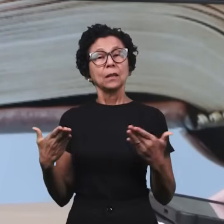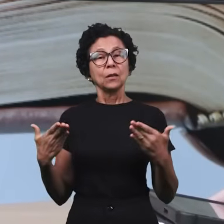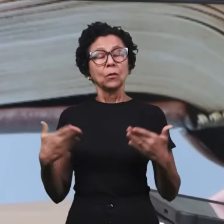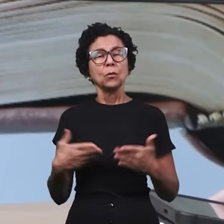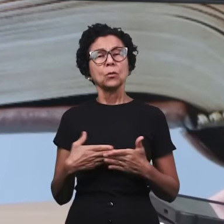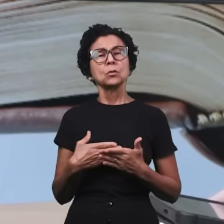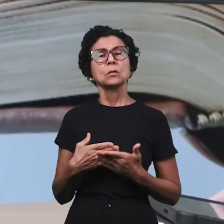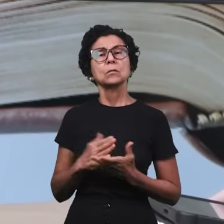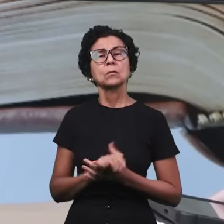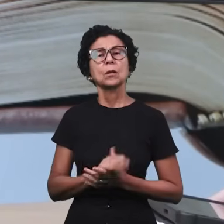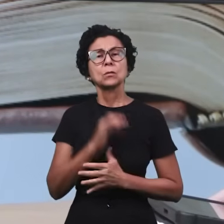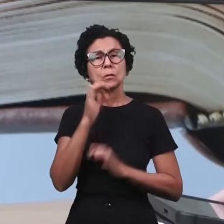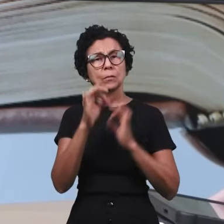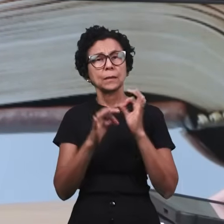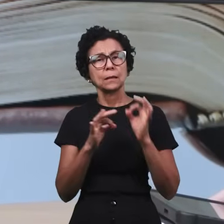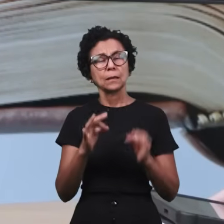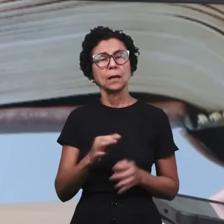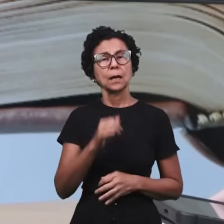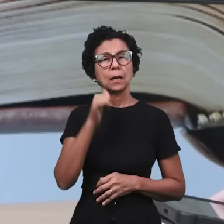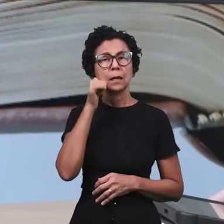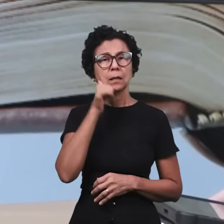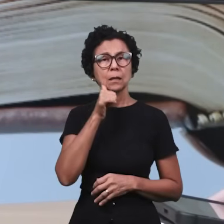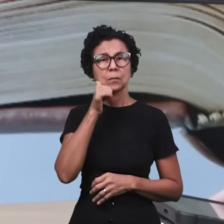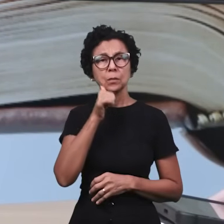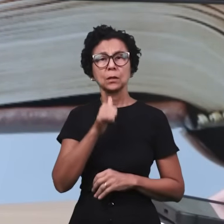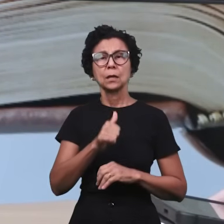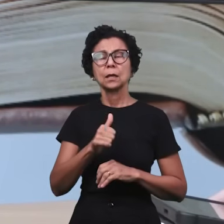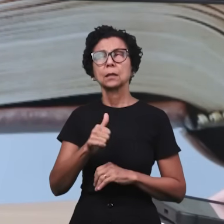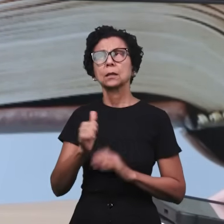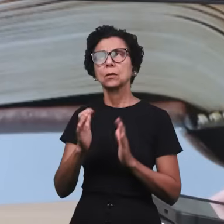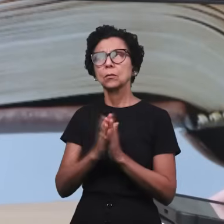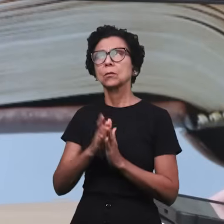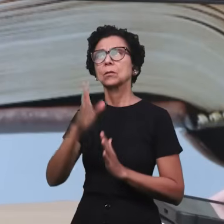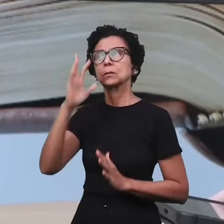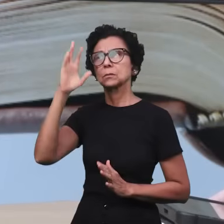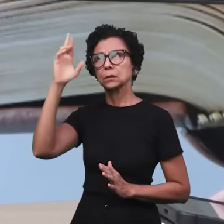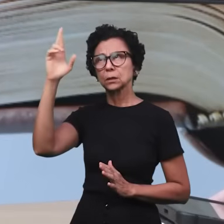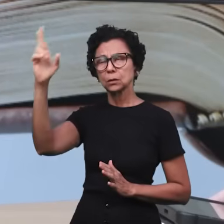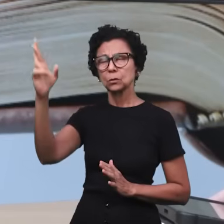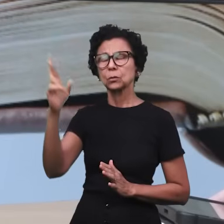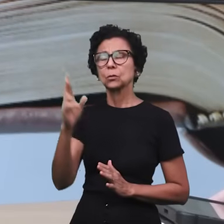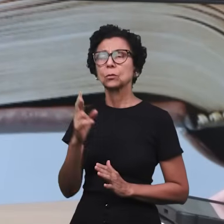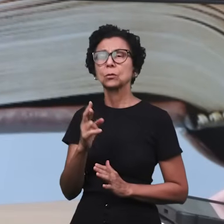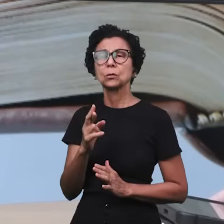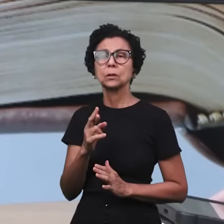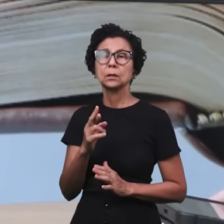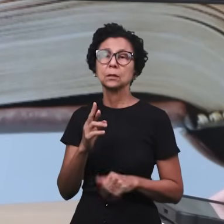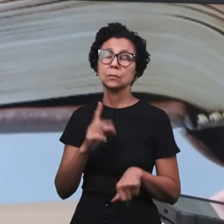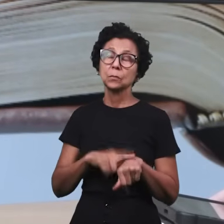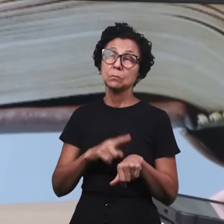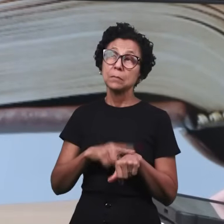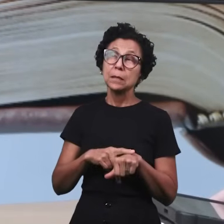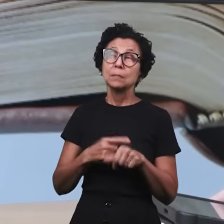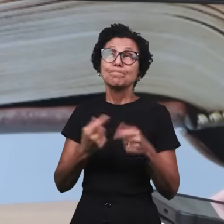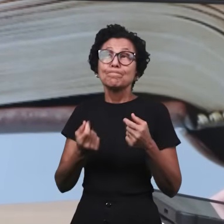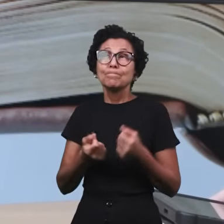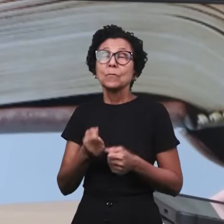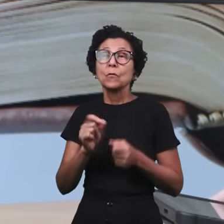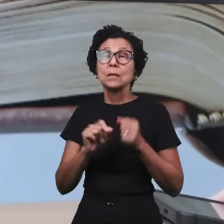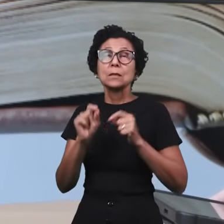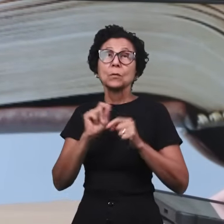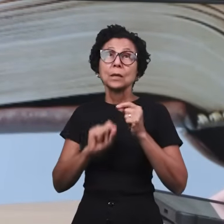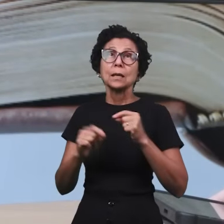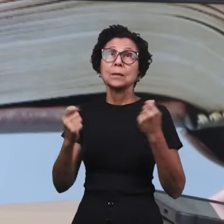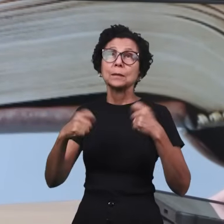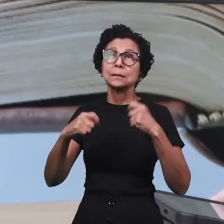bíblica, aquela que busca no Senhor direção para a sua vida, né? Então nós vamos falar sobre isso, e quando nós falamos da